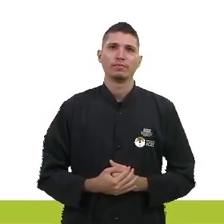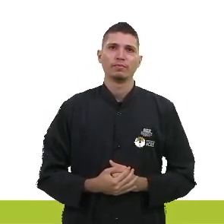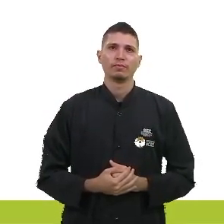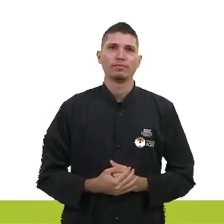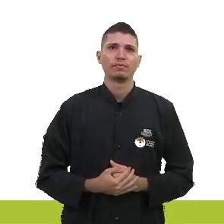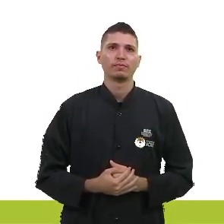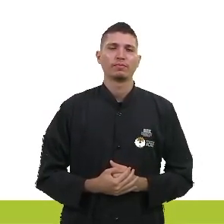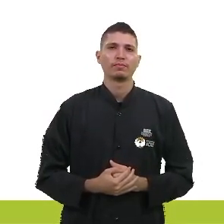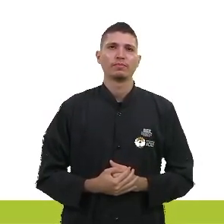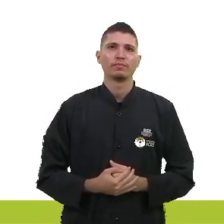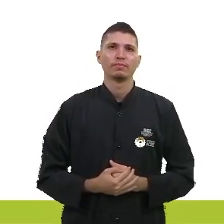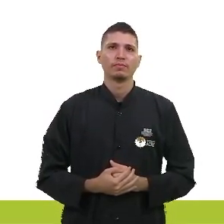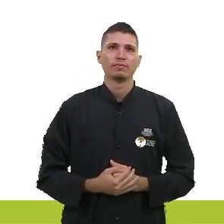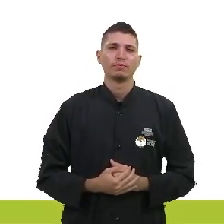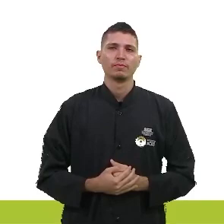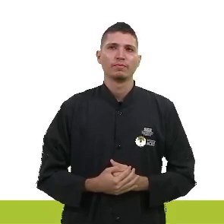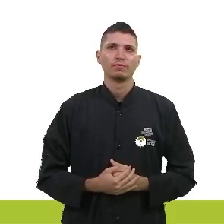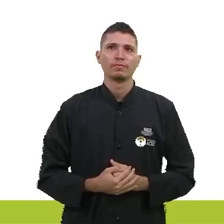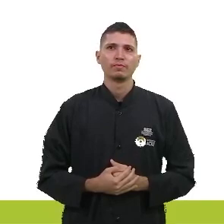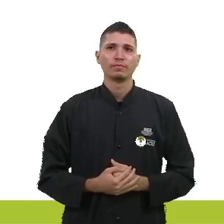Bom, primeira questão.